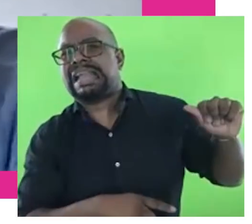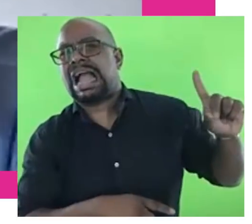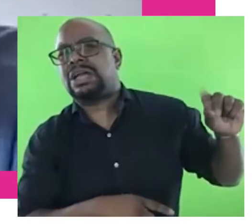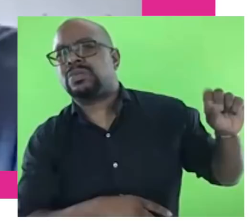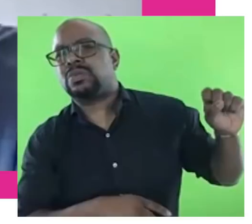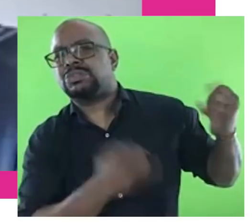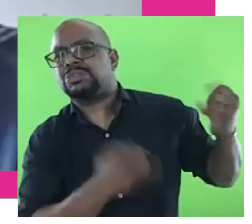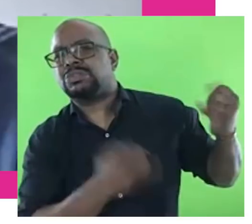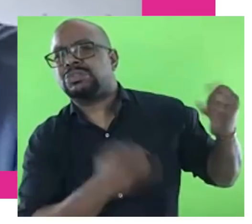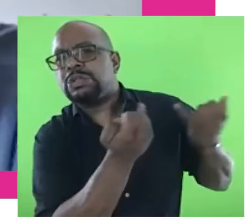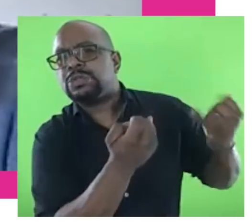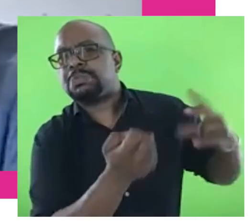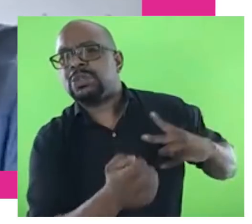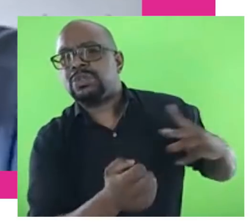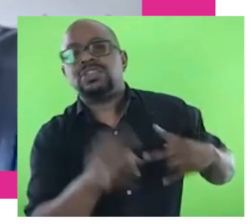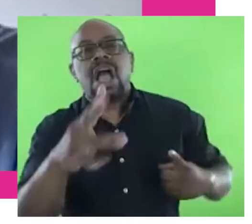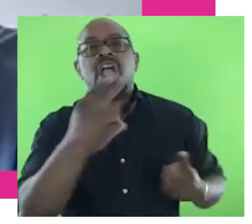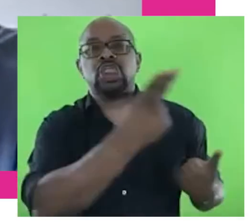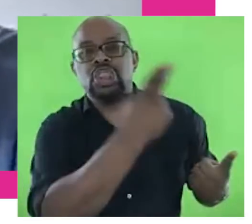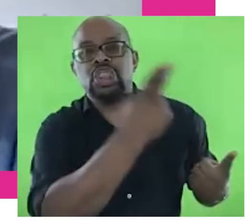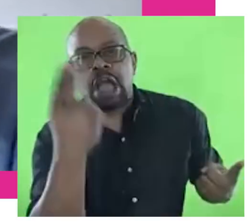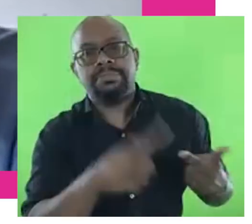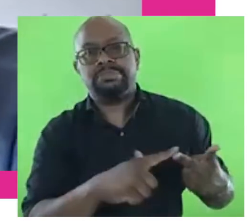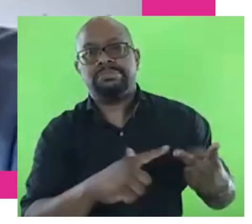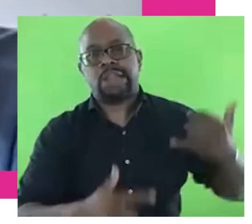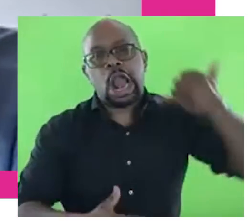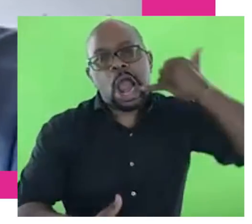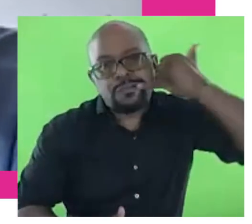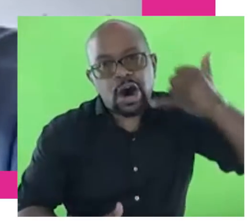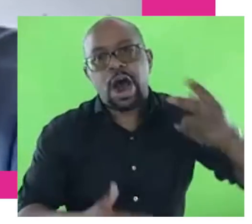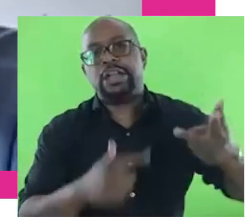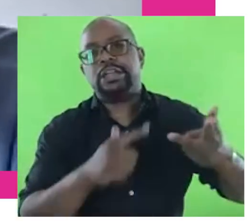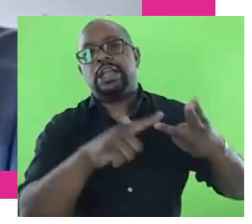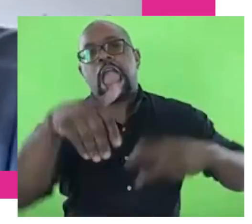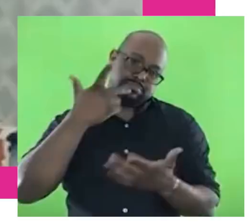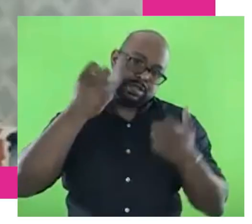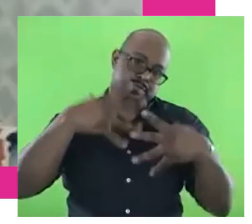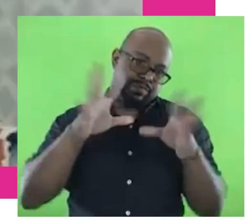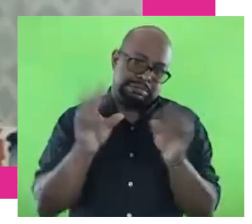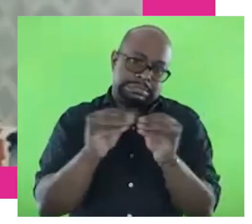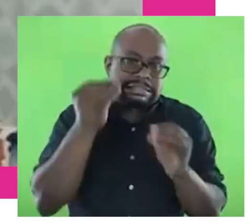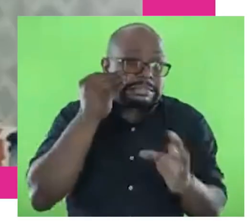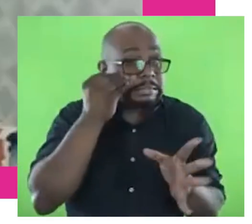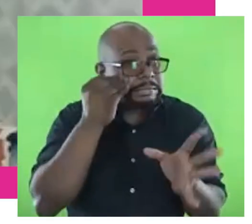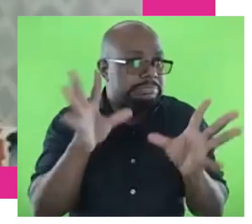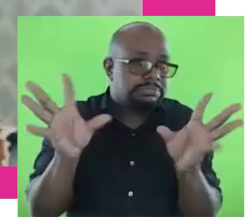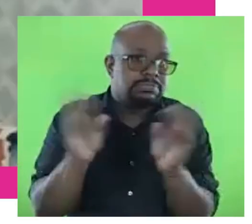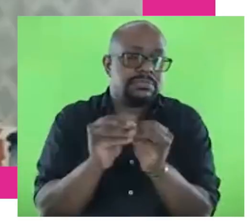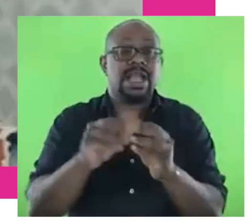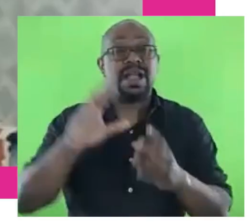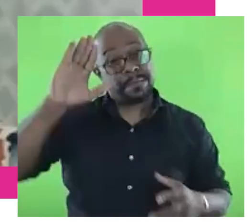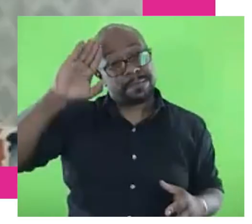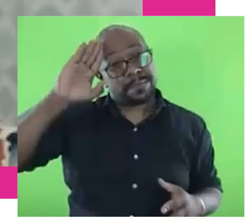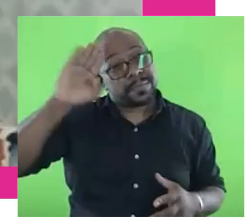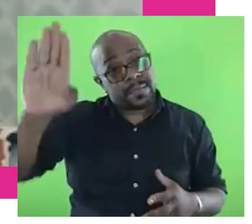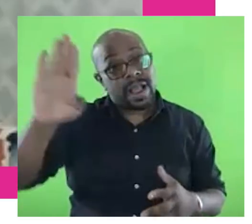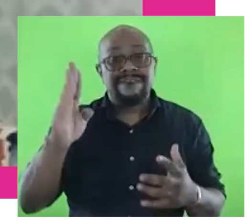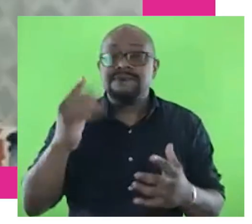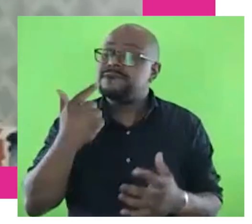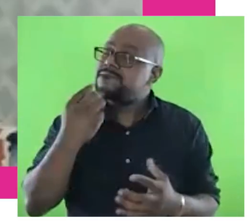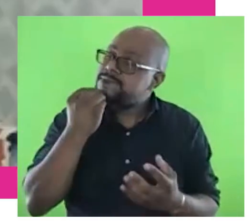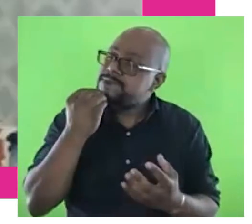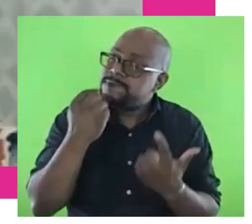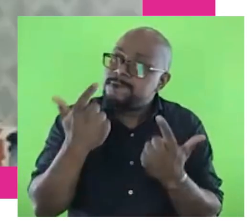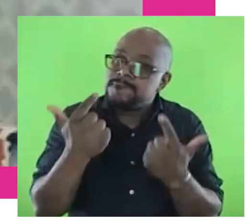nome, telefone, né, endereço, é dado que possa identificar o cidadão. Que a principal vantagem